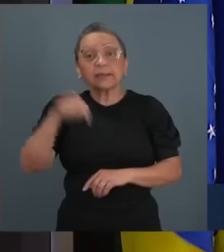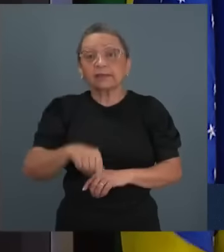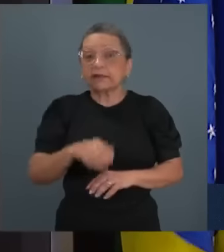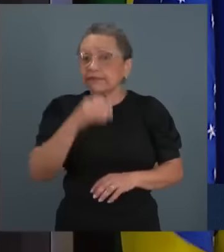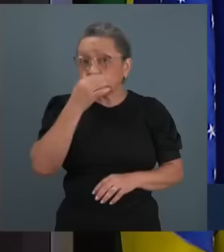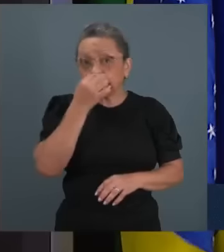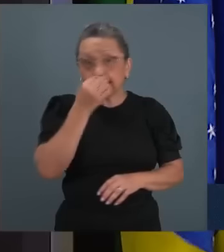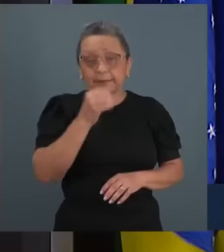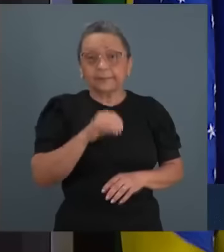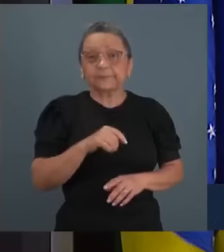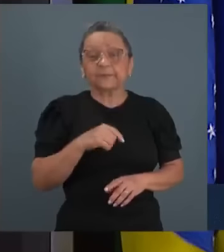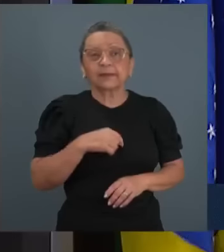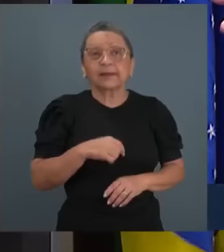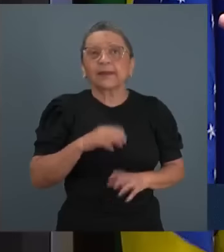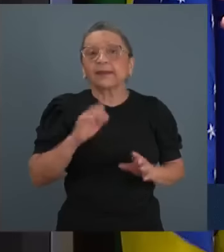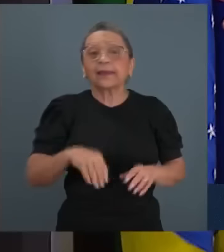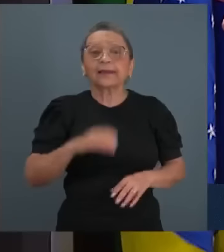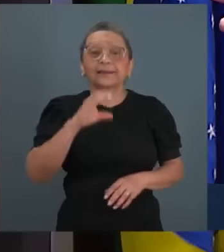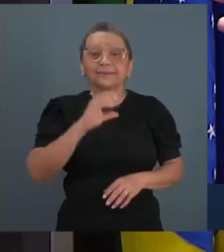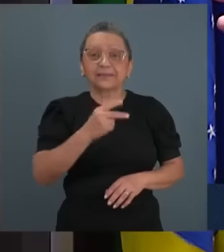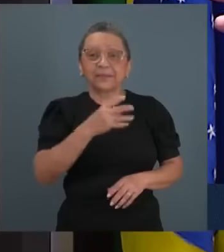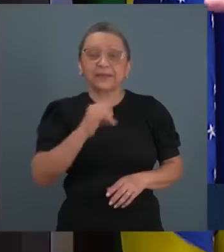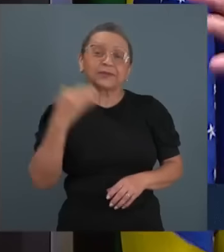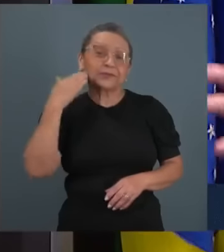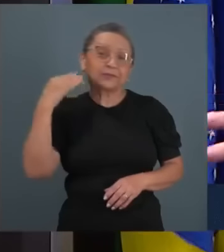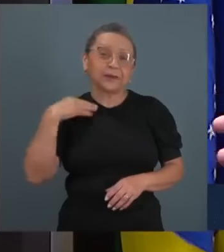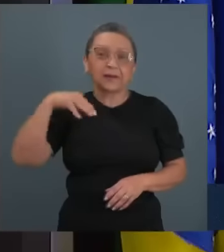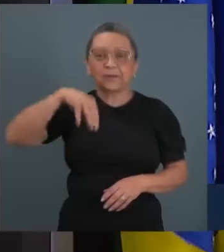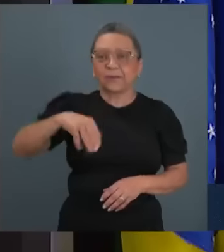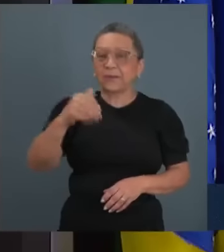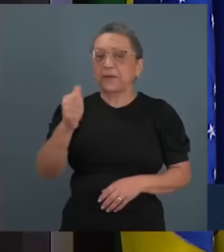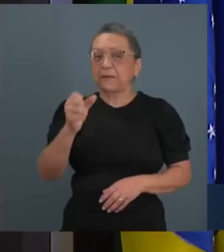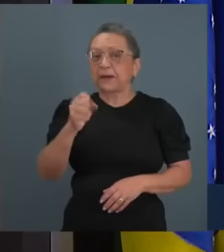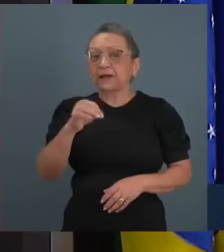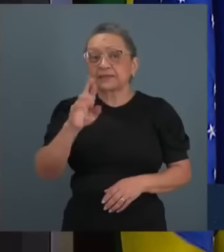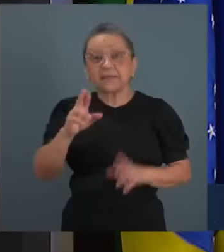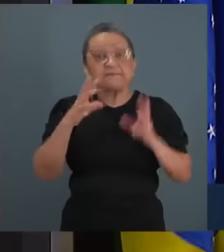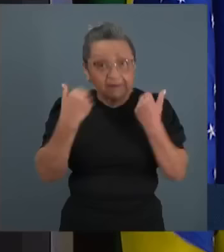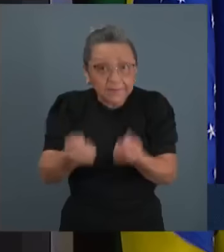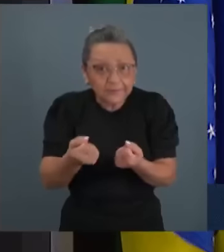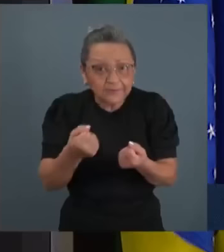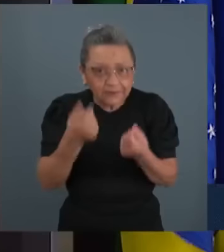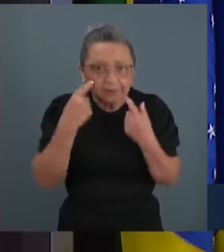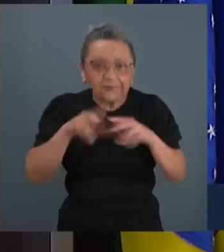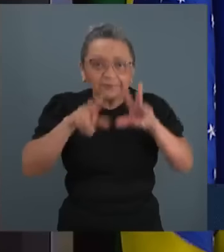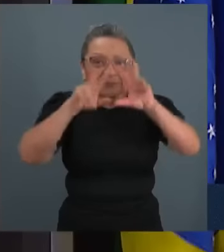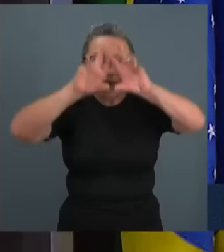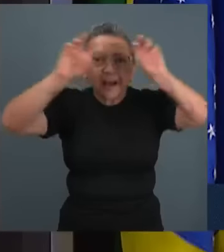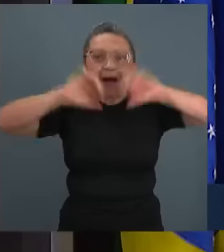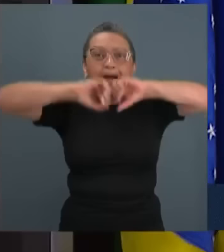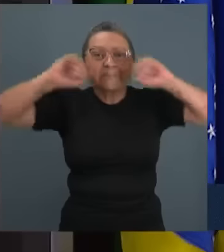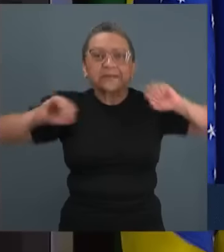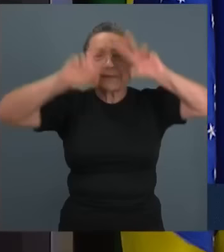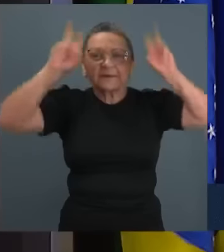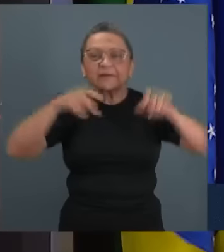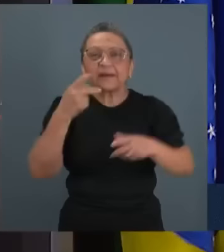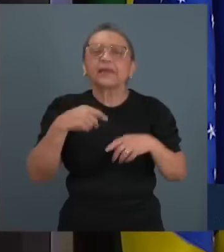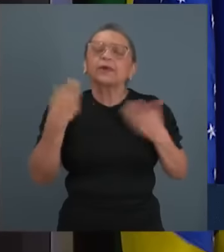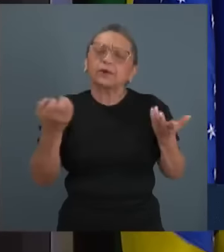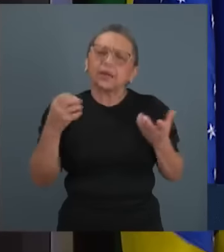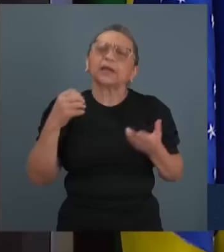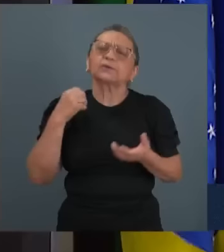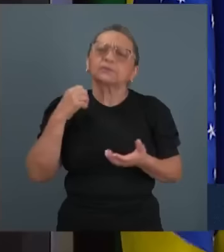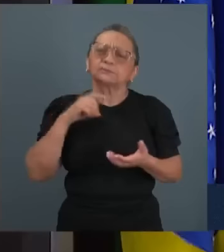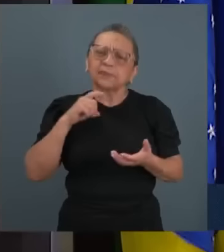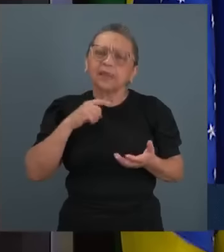presidência, que é a CPI do Banco Master. Vamos falar sobre ela? Eu quero tocar em alguns